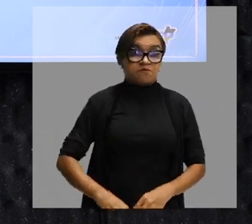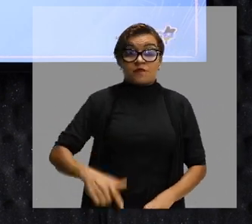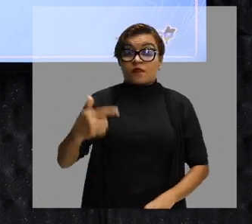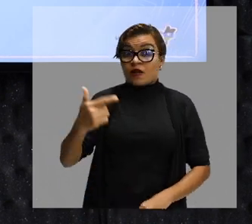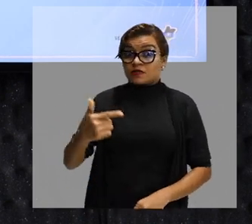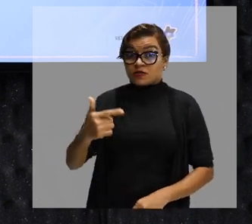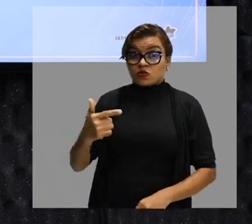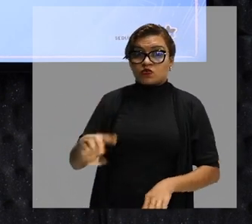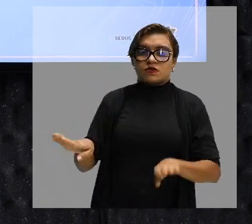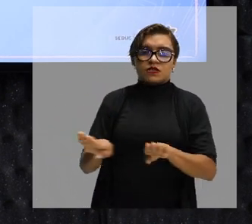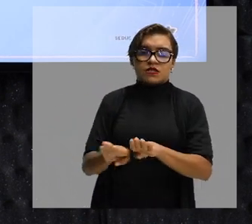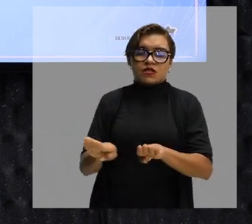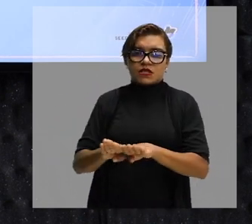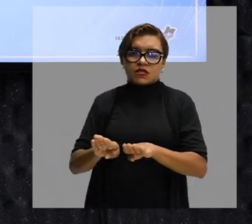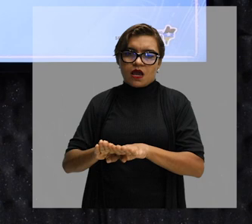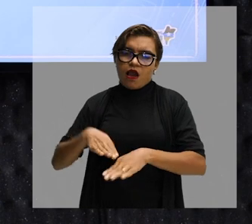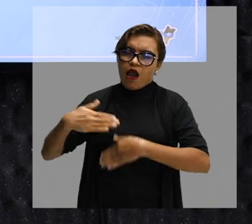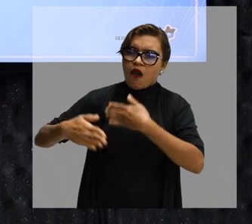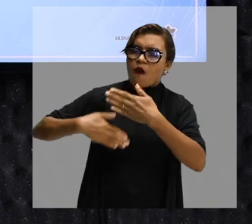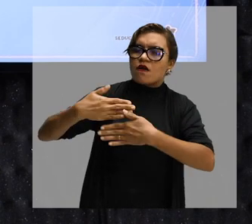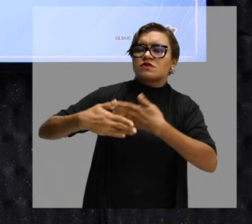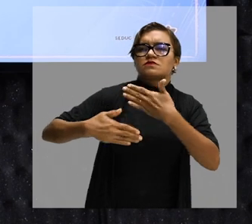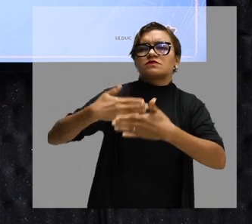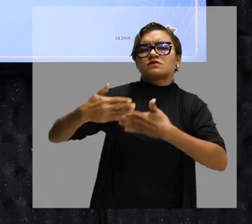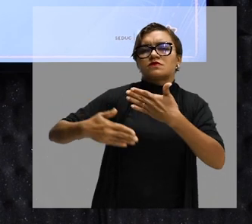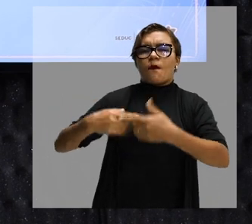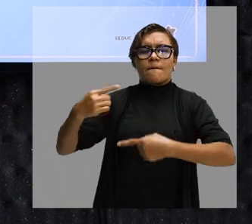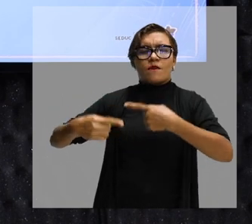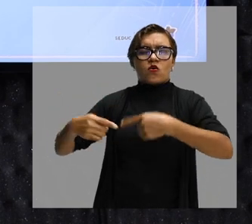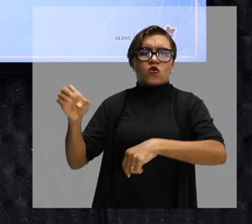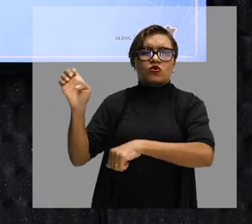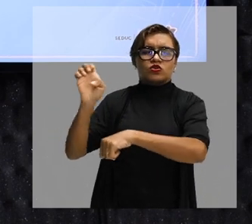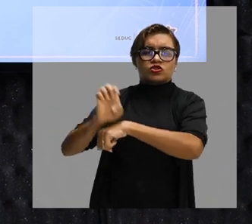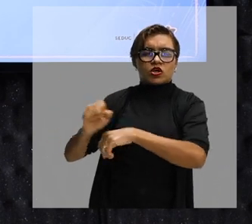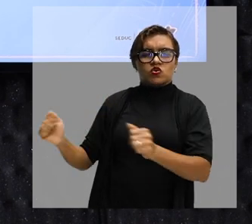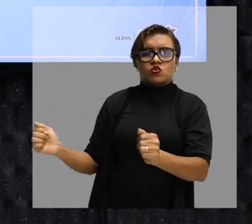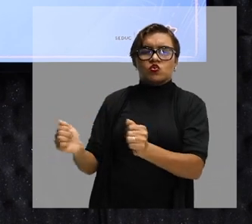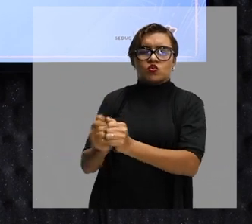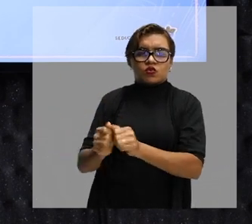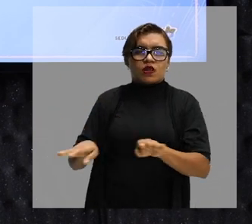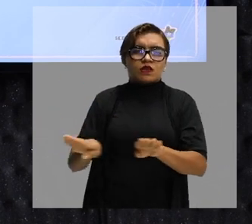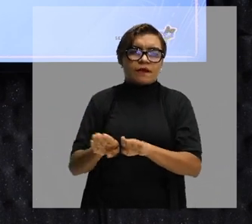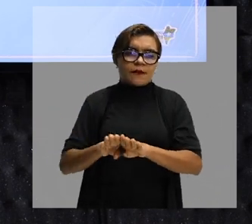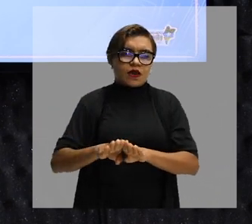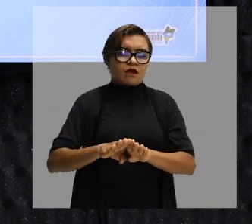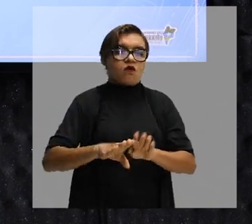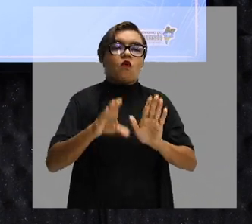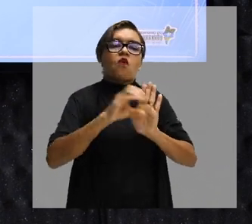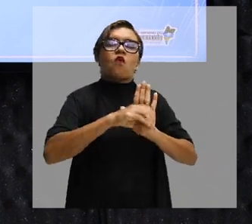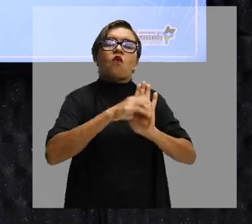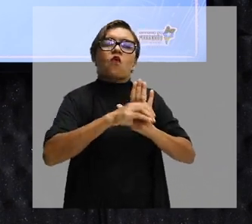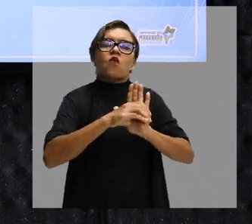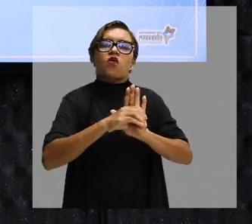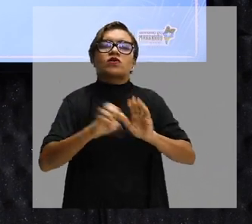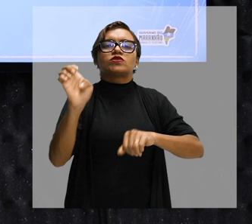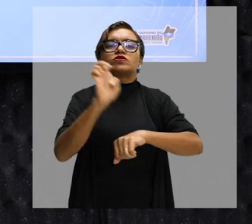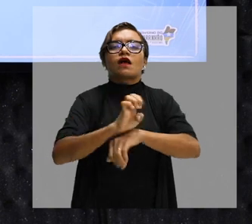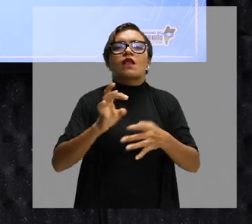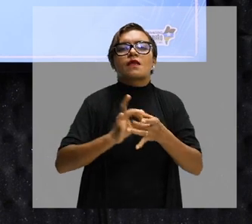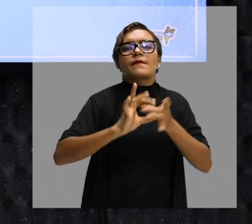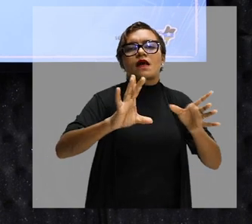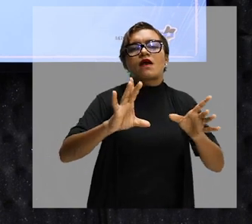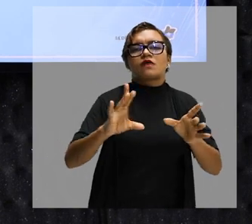a constituição dessa política e desse Estado. Nós temos aqui os conceitos de Estado liberal, Estado